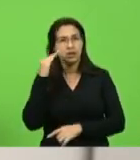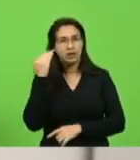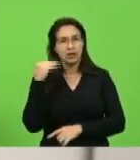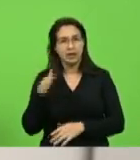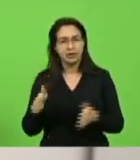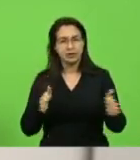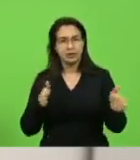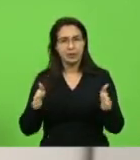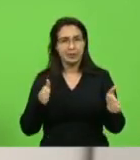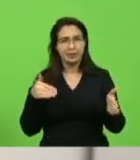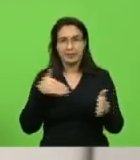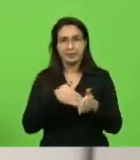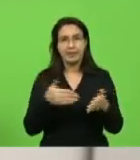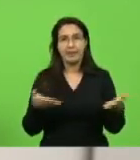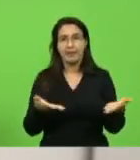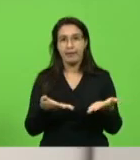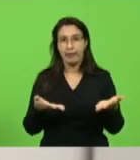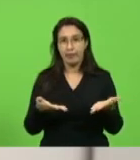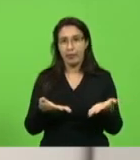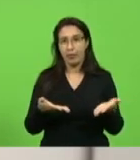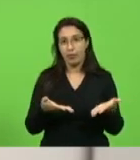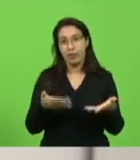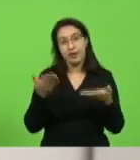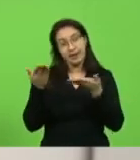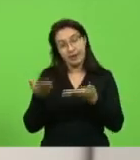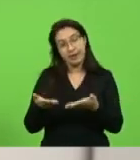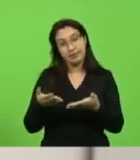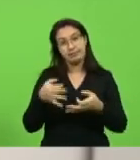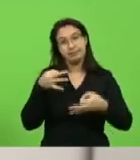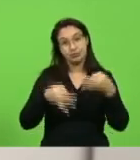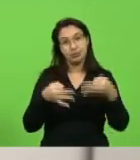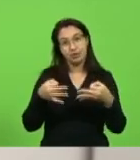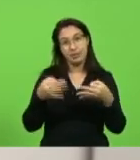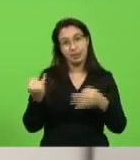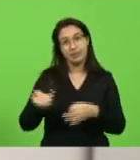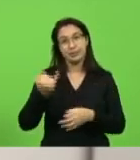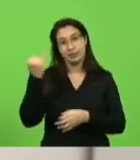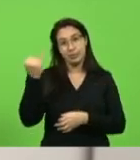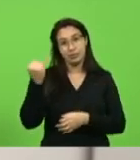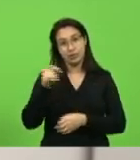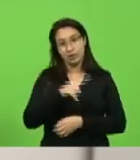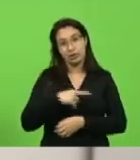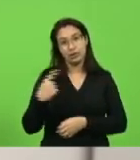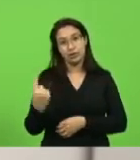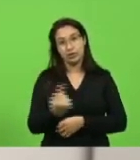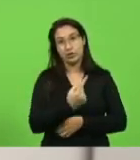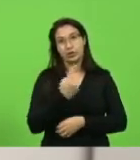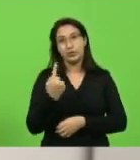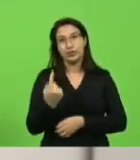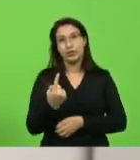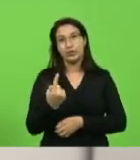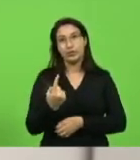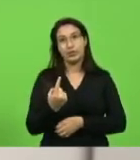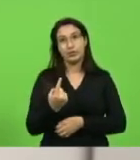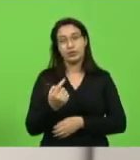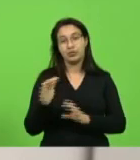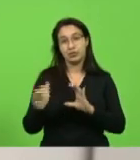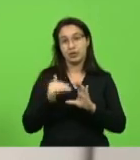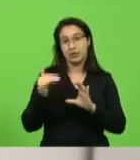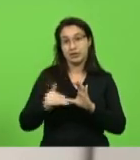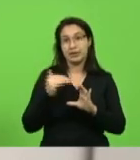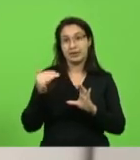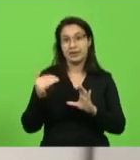que, por força desse julgamento, nós permanecemos sem receber